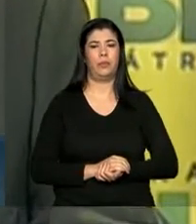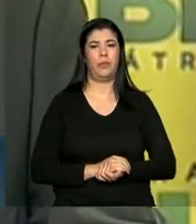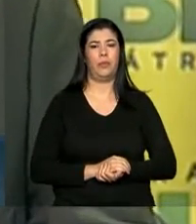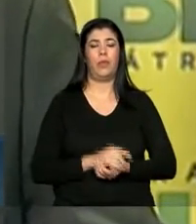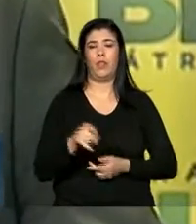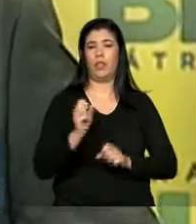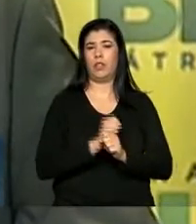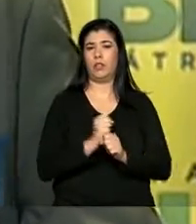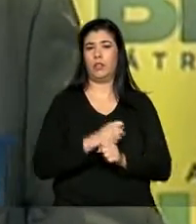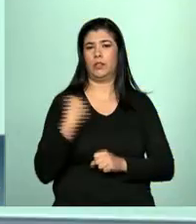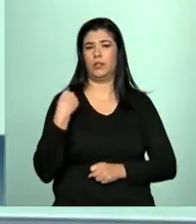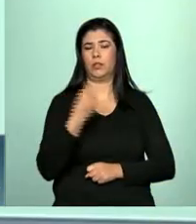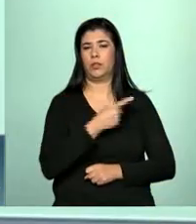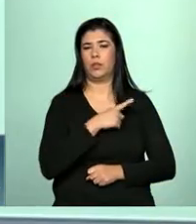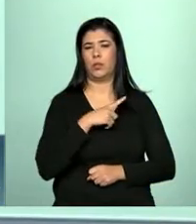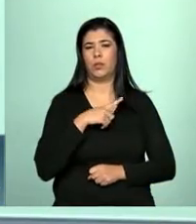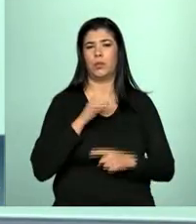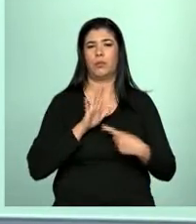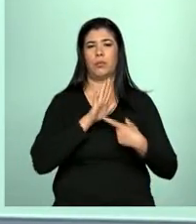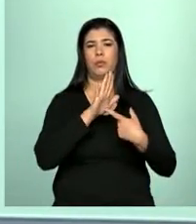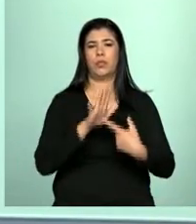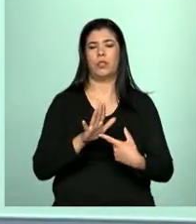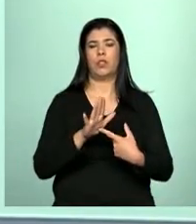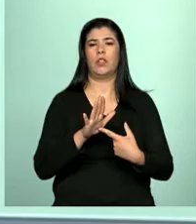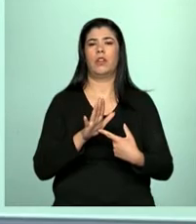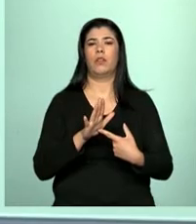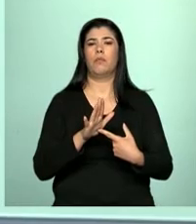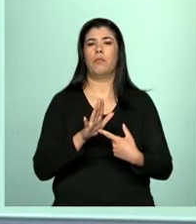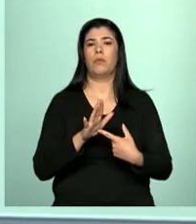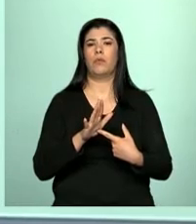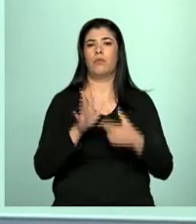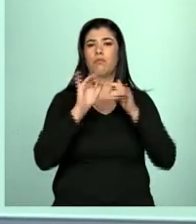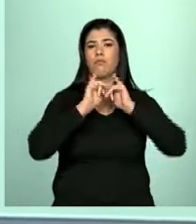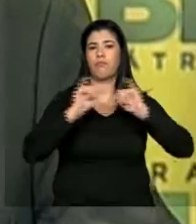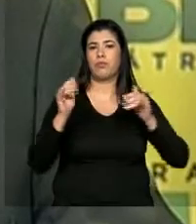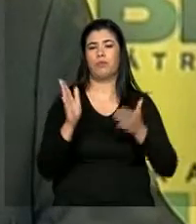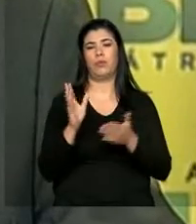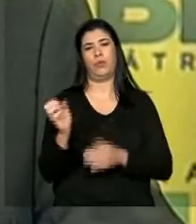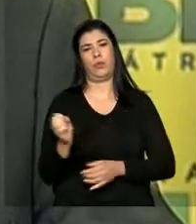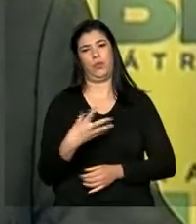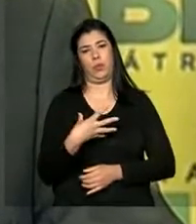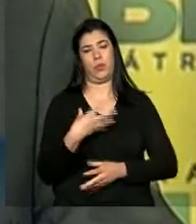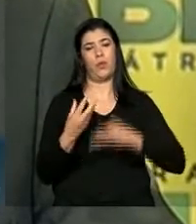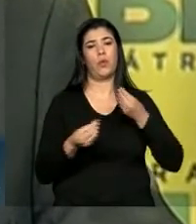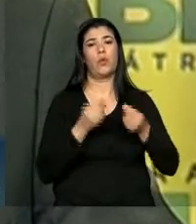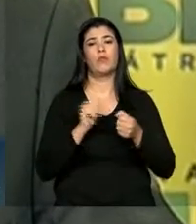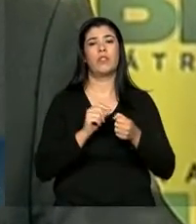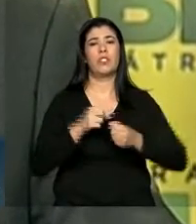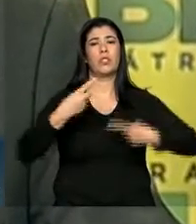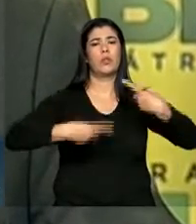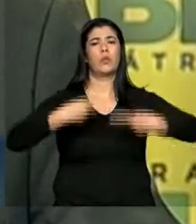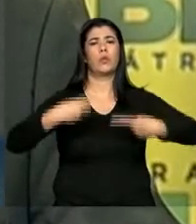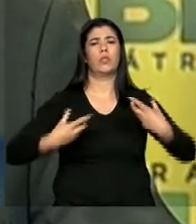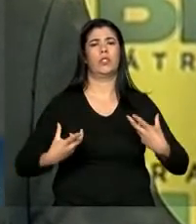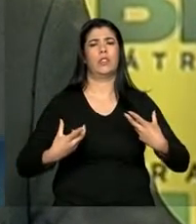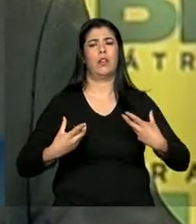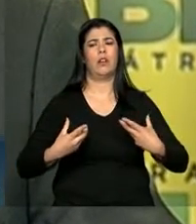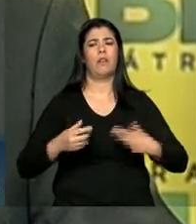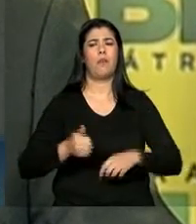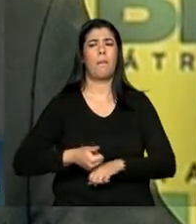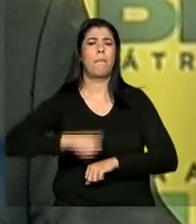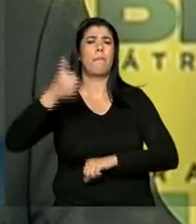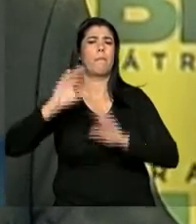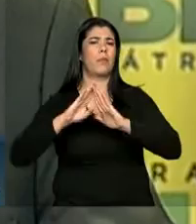Esse ano nós estamos trazendo algo novo, queremos enfrentar essa discussão de qual é a melhor